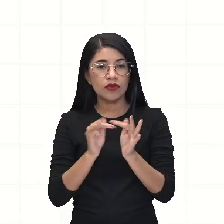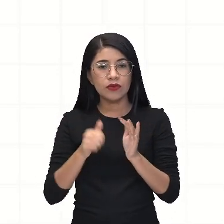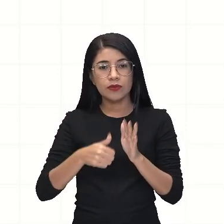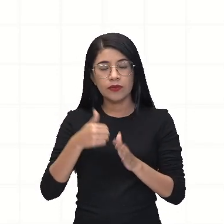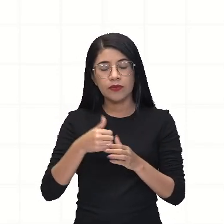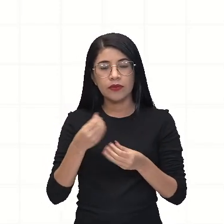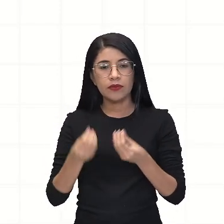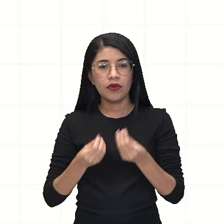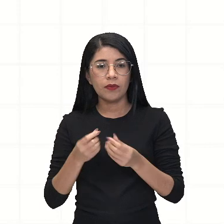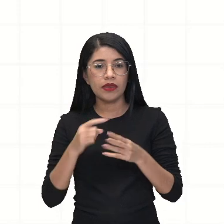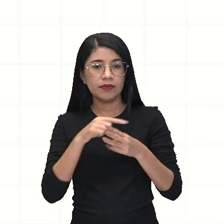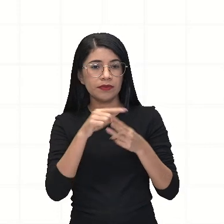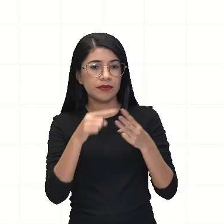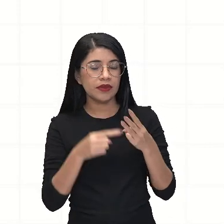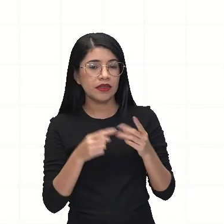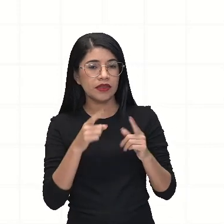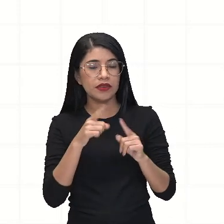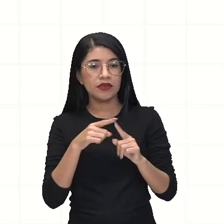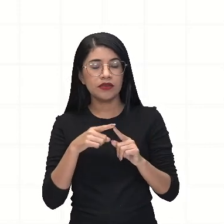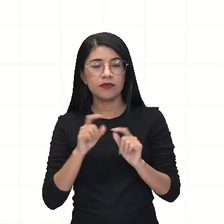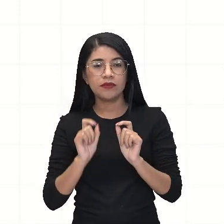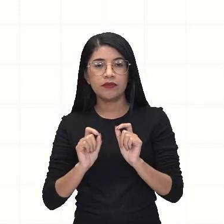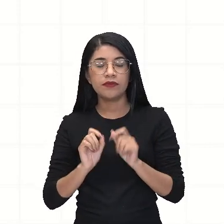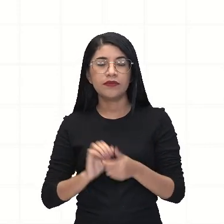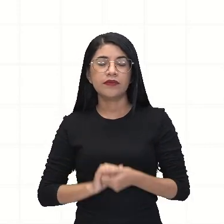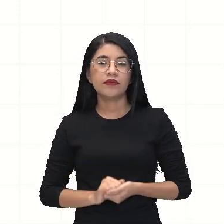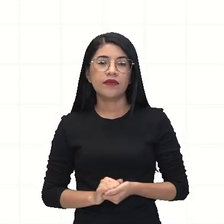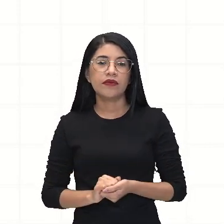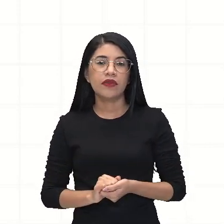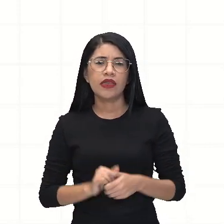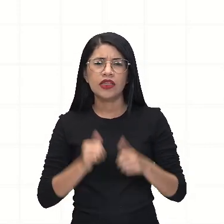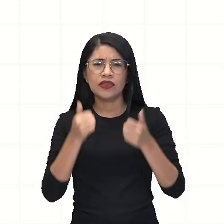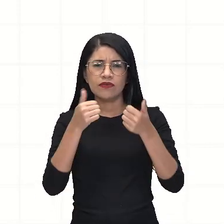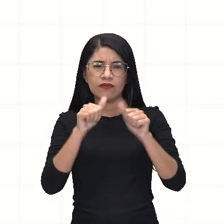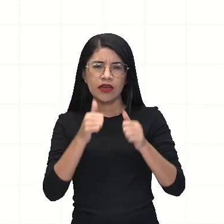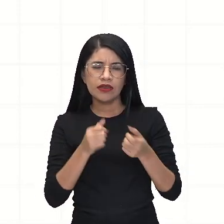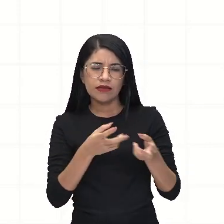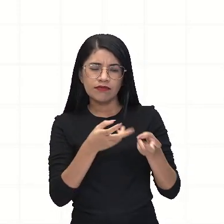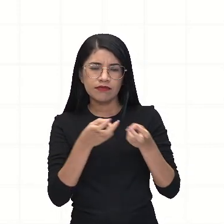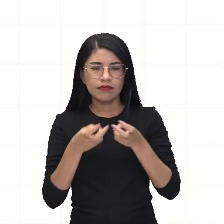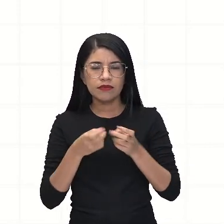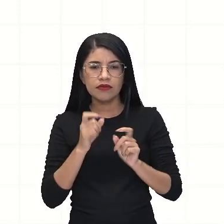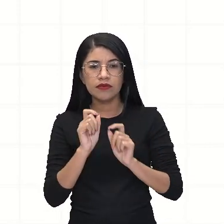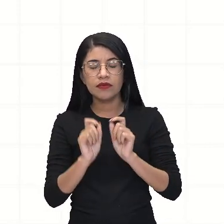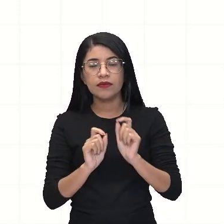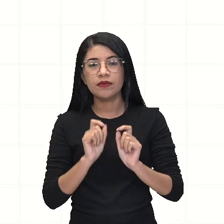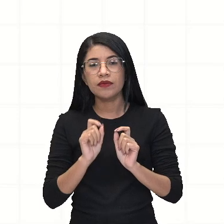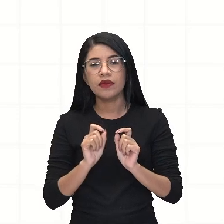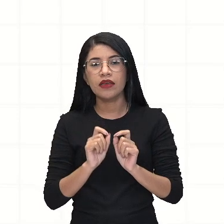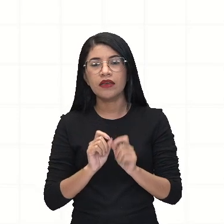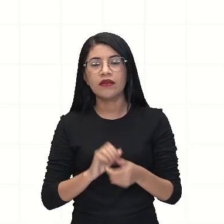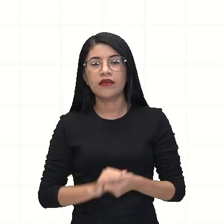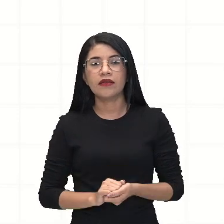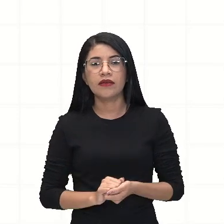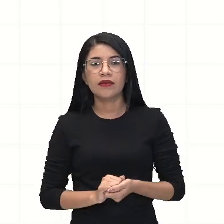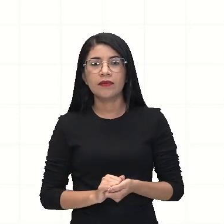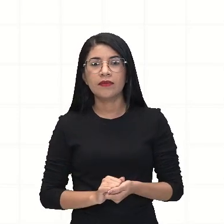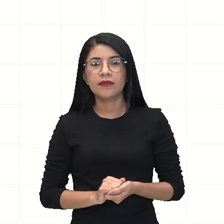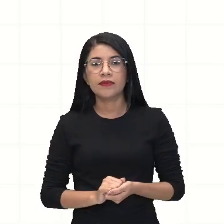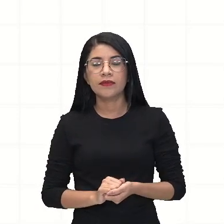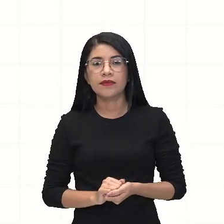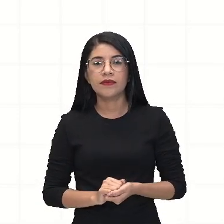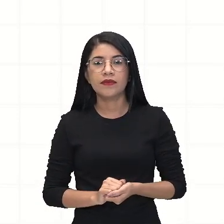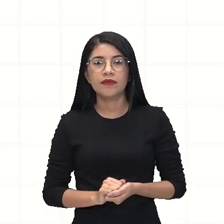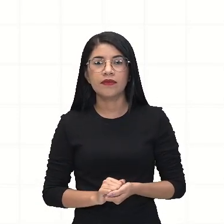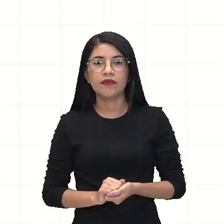3 funções polinomiais do primeiro grau. A gente vai analisar, né? E a gente vai verificar o que a questão está pedindo. Ele